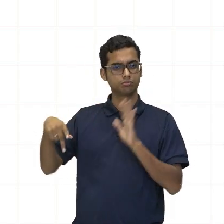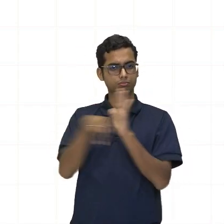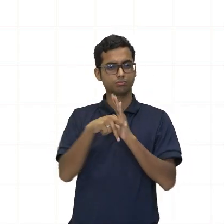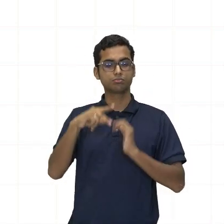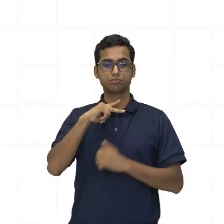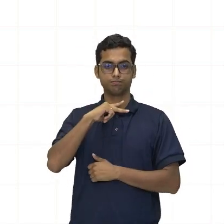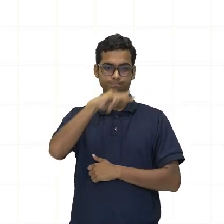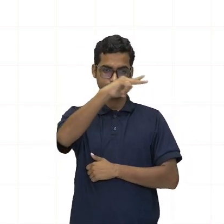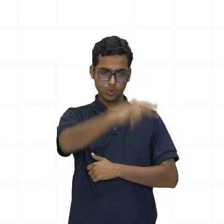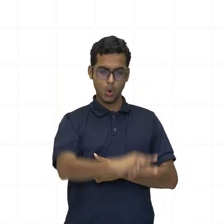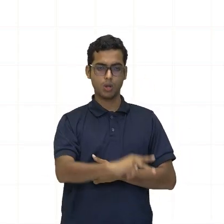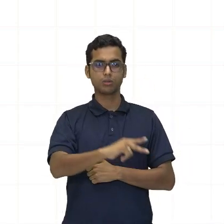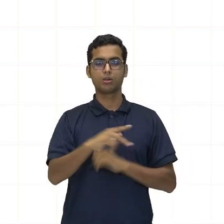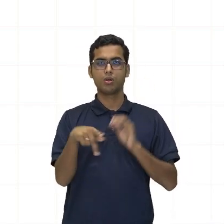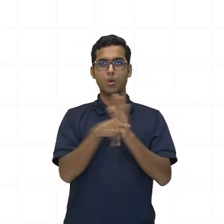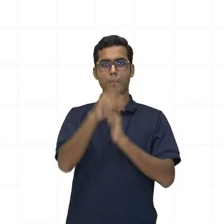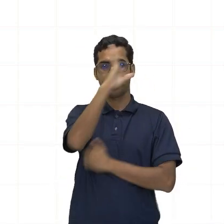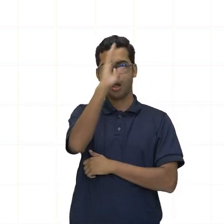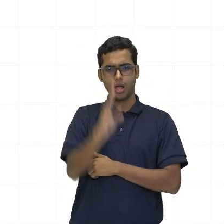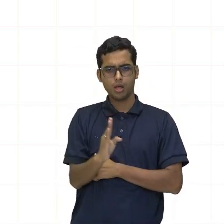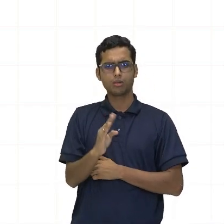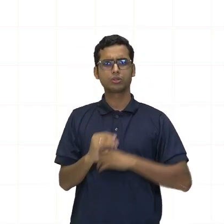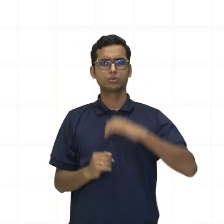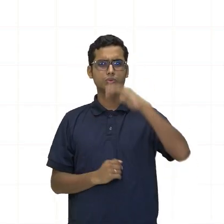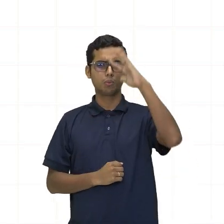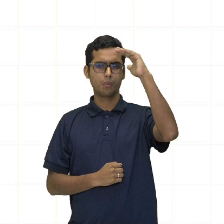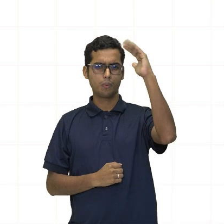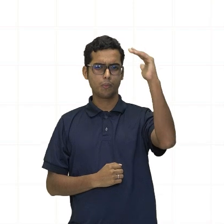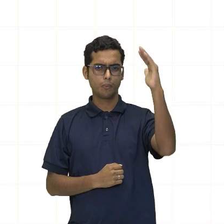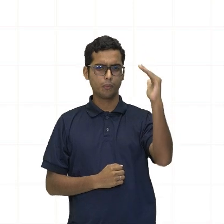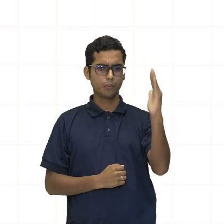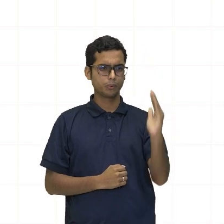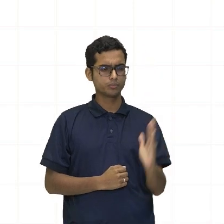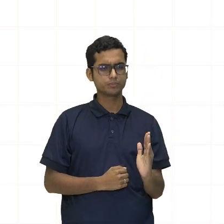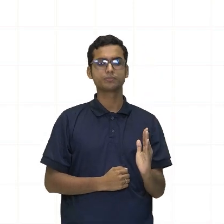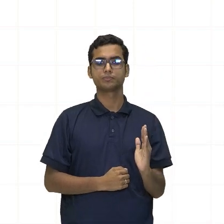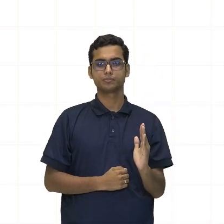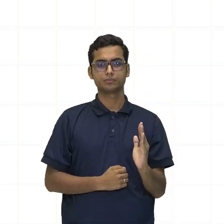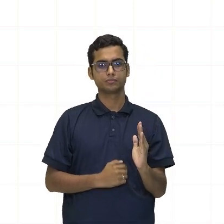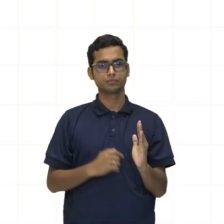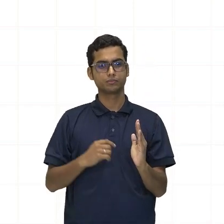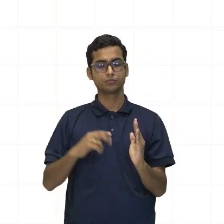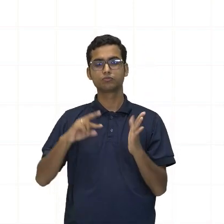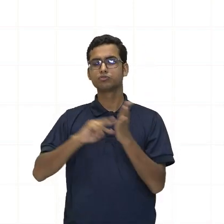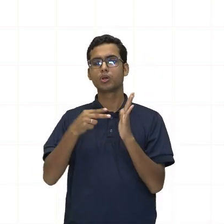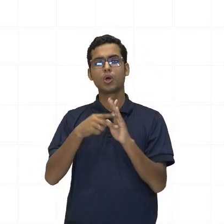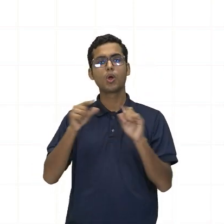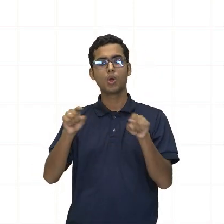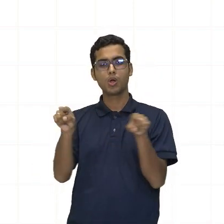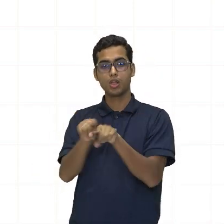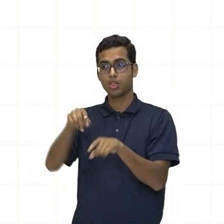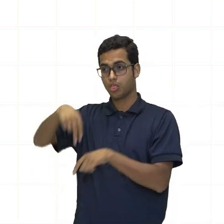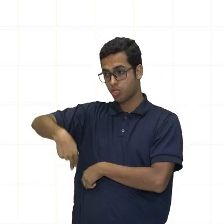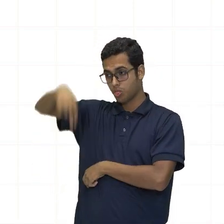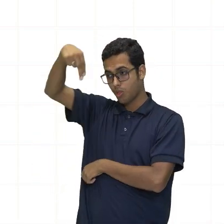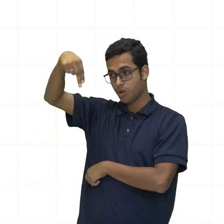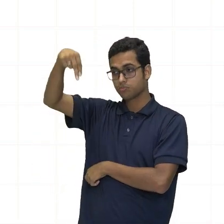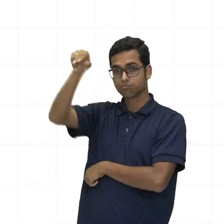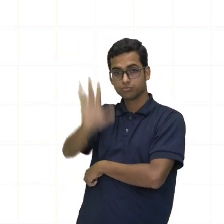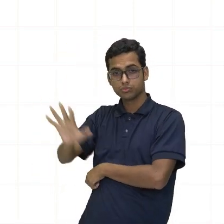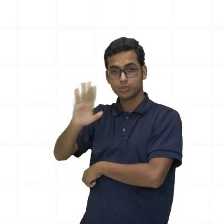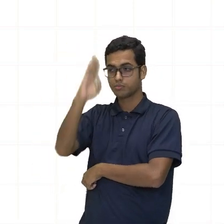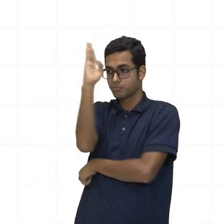o que significa que essa parte da região amazônica, da região norte do Brasil, ela estava